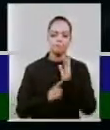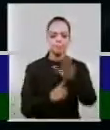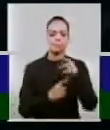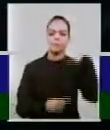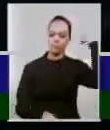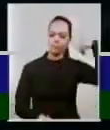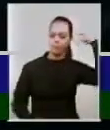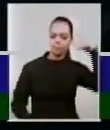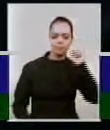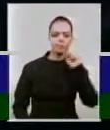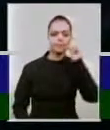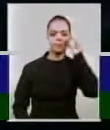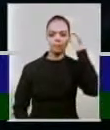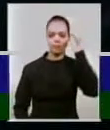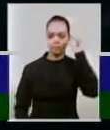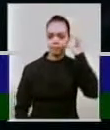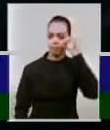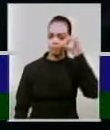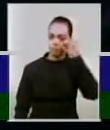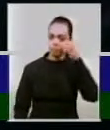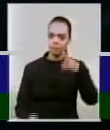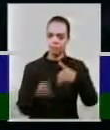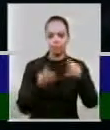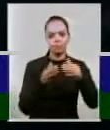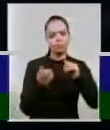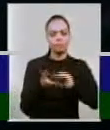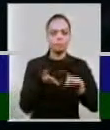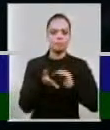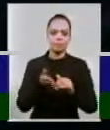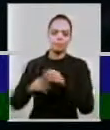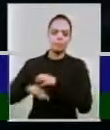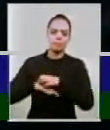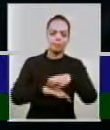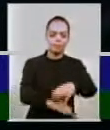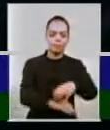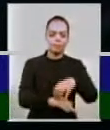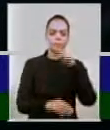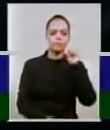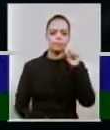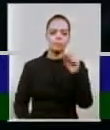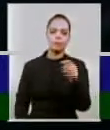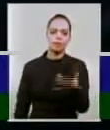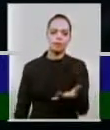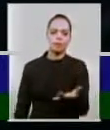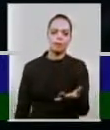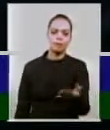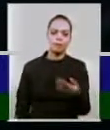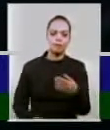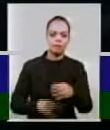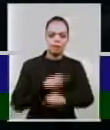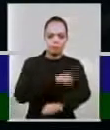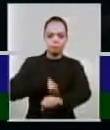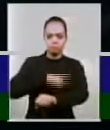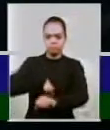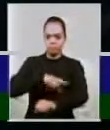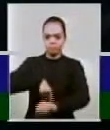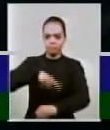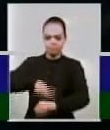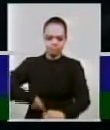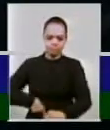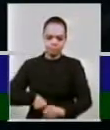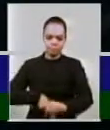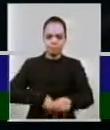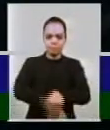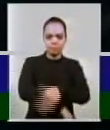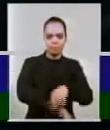pelo vereador Celso Santos, que solicita à Secretaria Municipal de Trânsito e Transportes pintura de faixa de pedestres